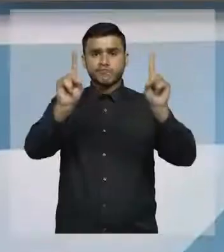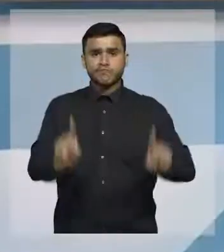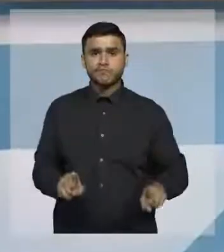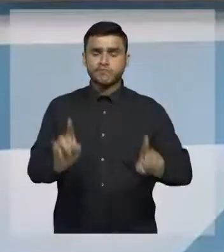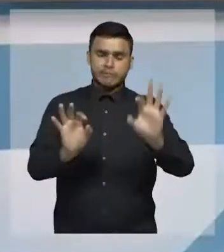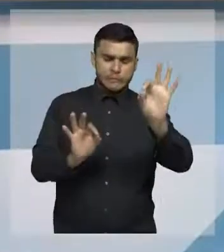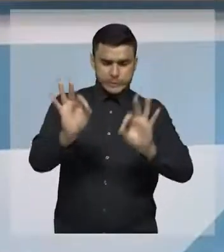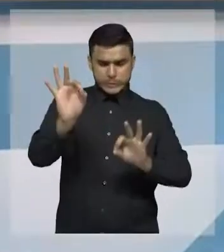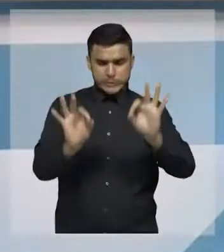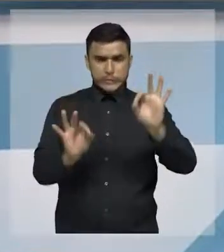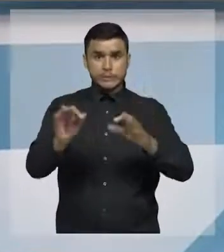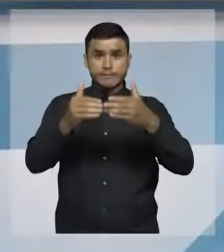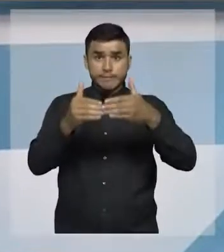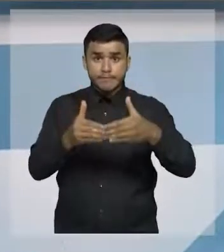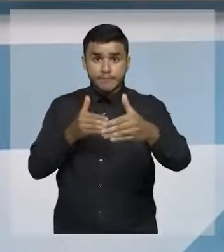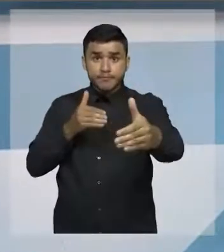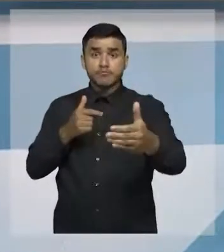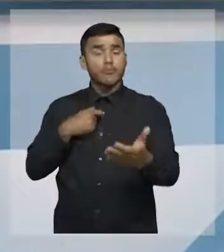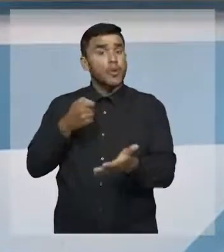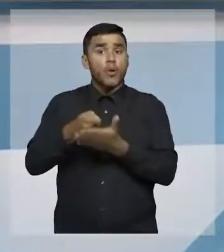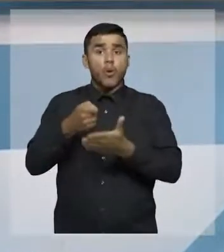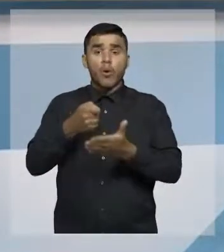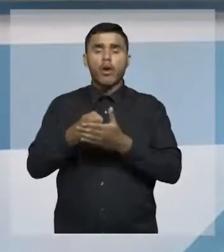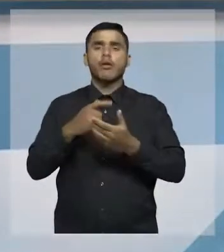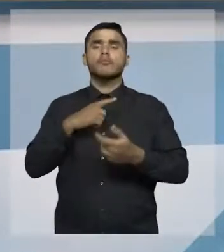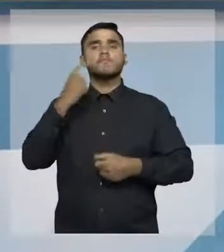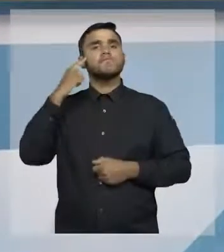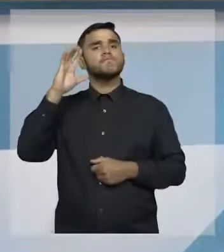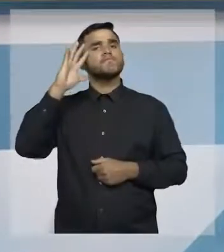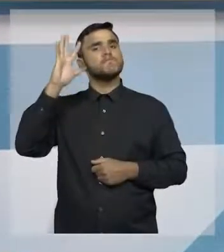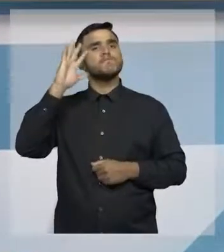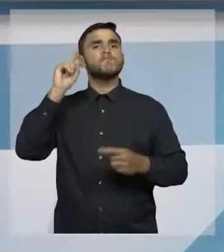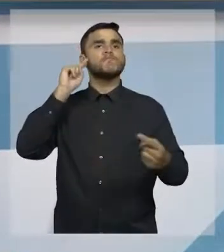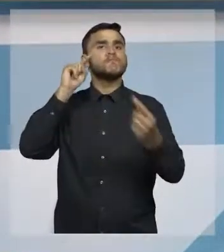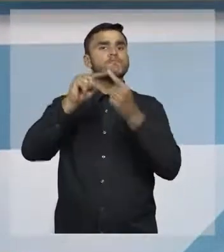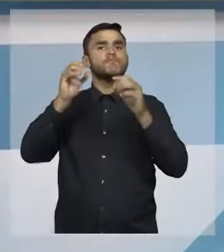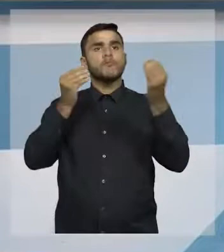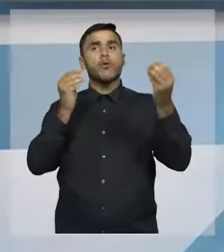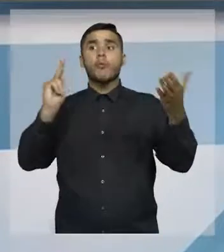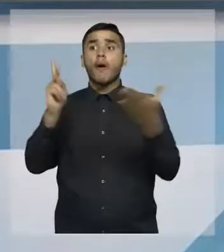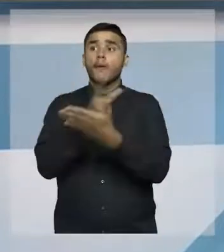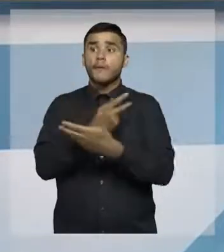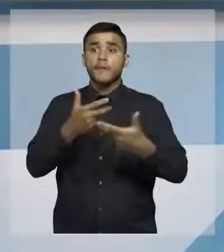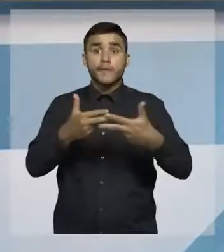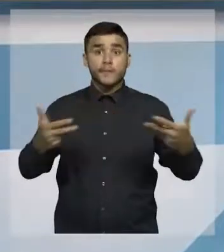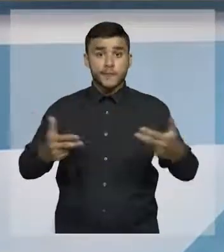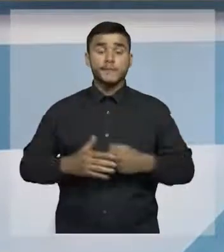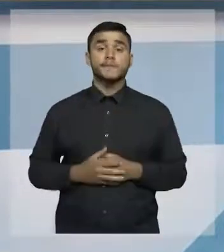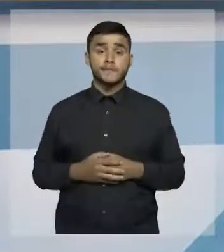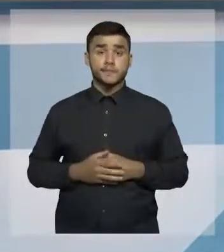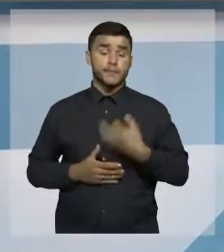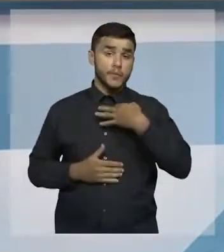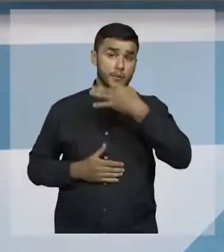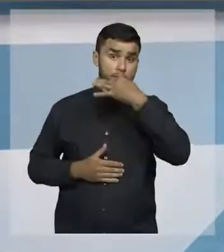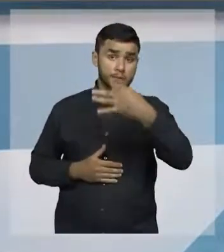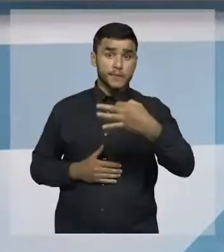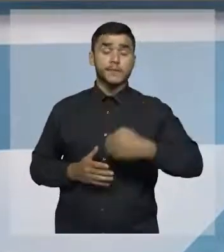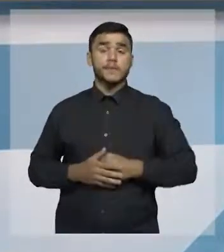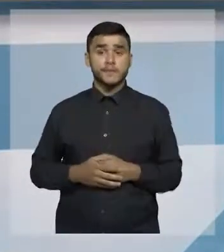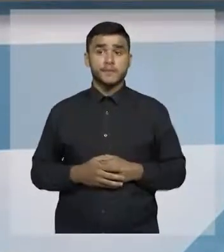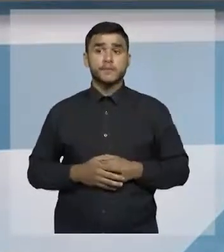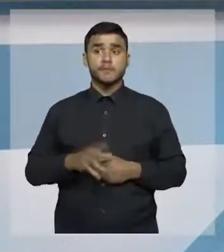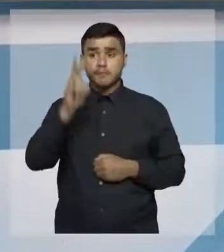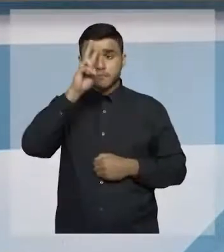tem a obrigação e o dever de prever situações como essa. E eu retroajo aqui um pouco. Lembremos-nos